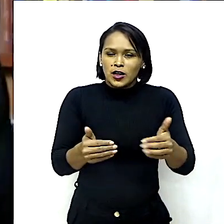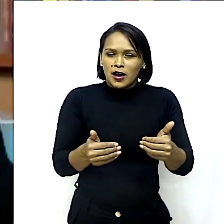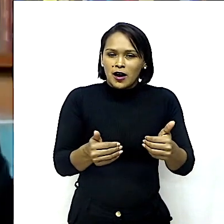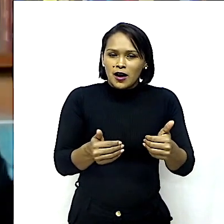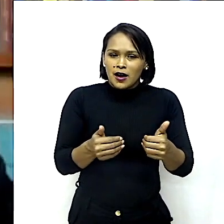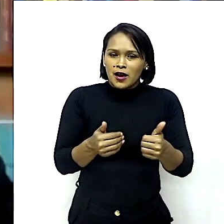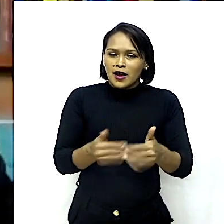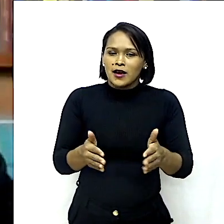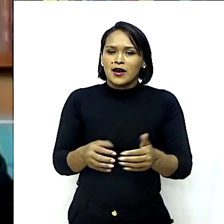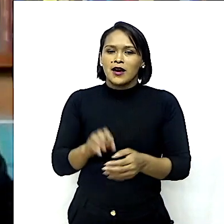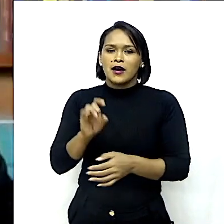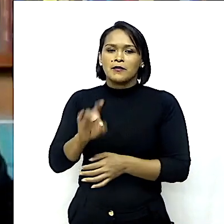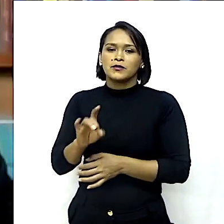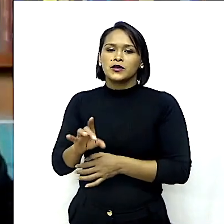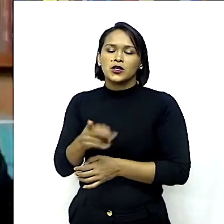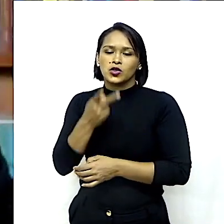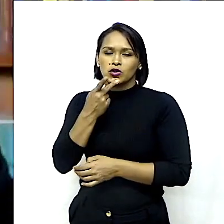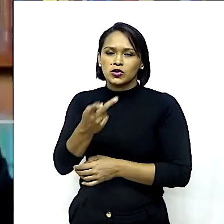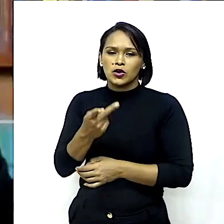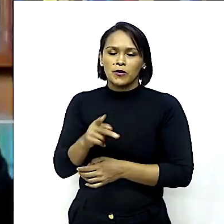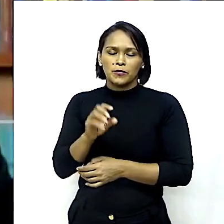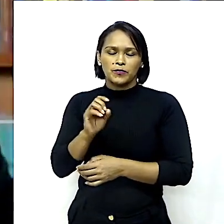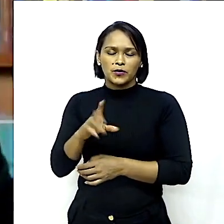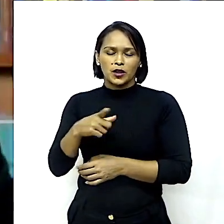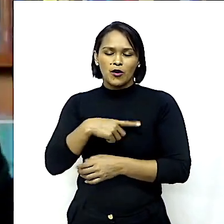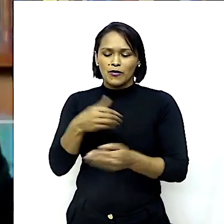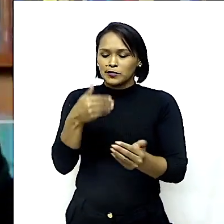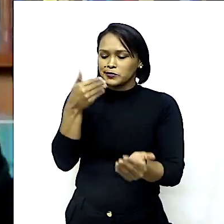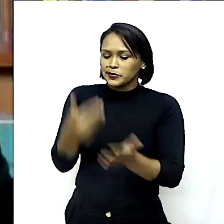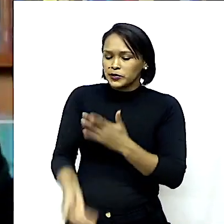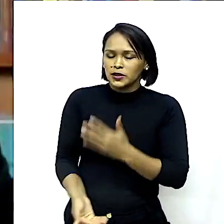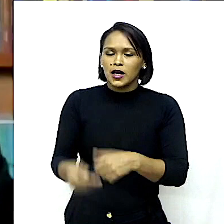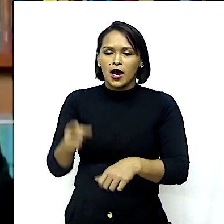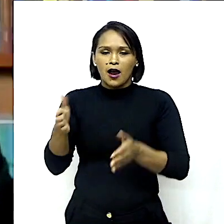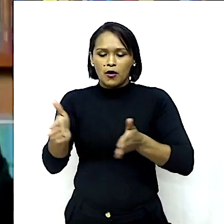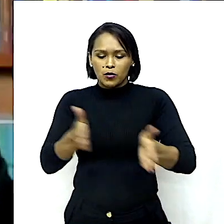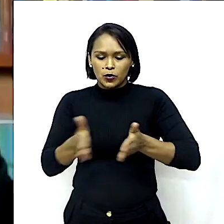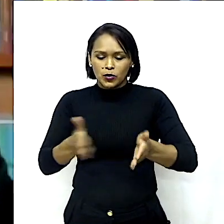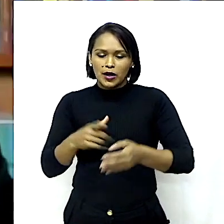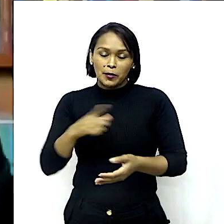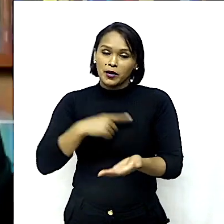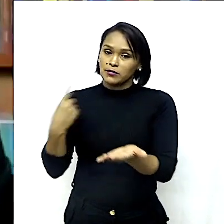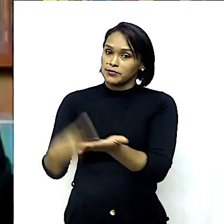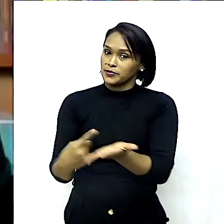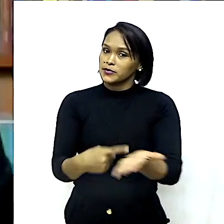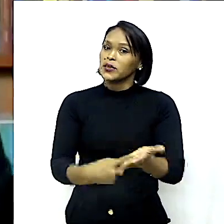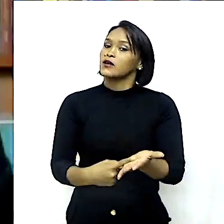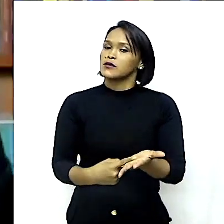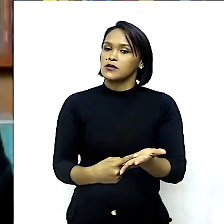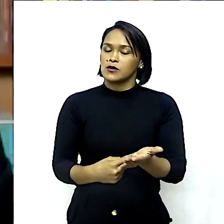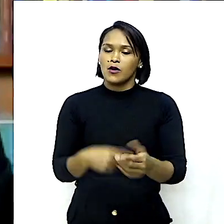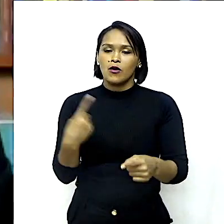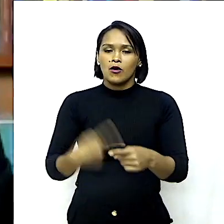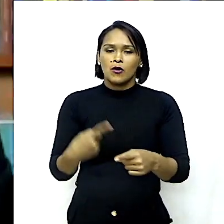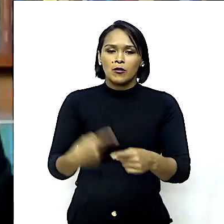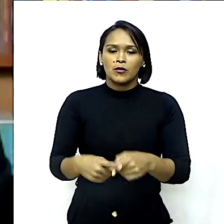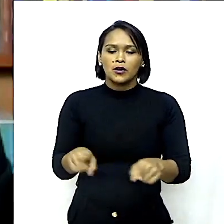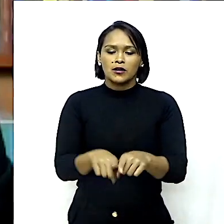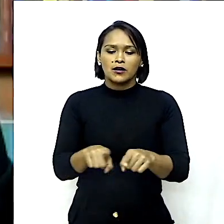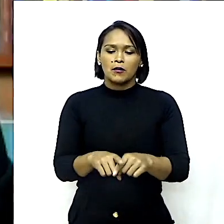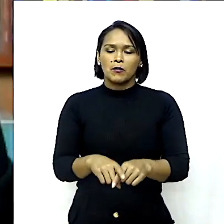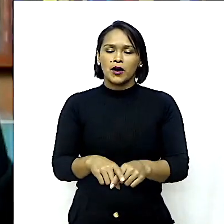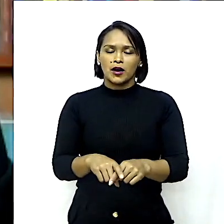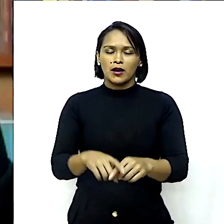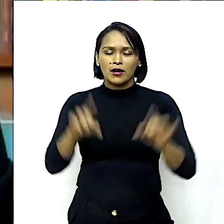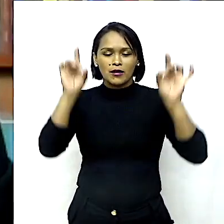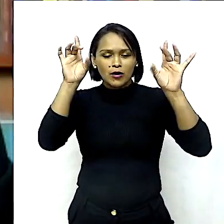recomeçar tudo do zero porque não vamos desperdiçar todo o tempo que nós tivemos negociando e porque também nós temos outras feed